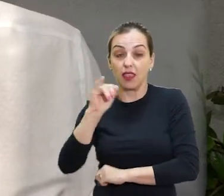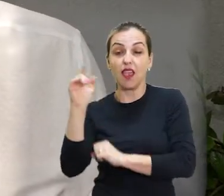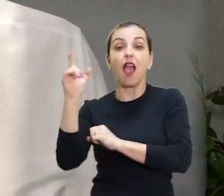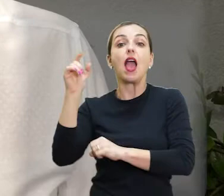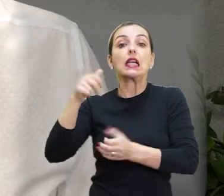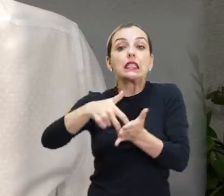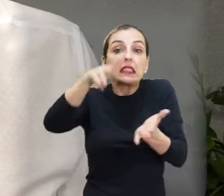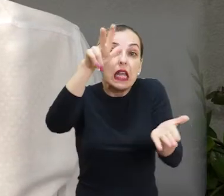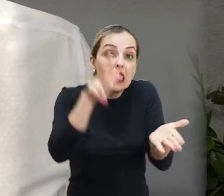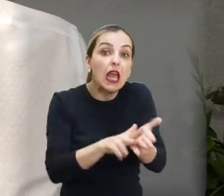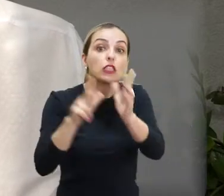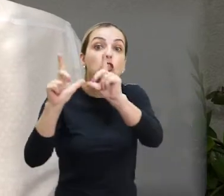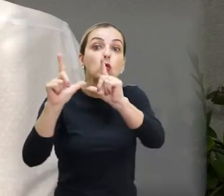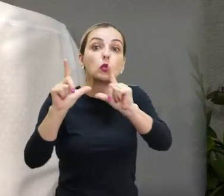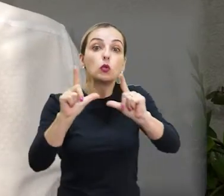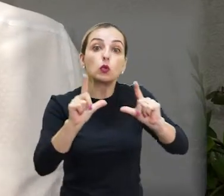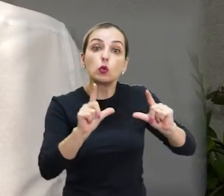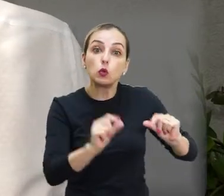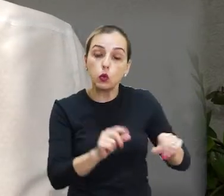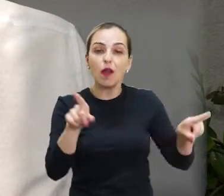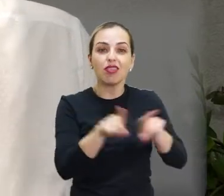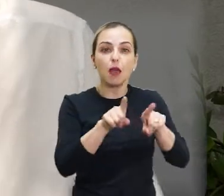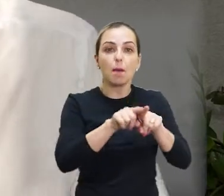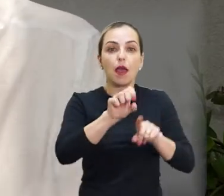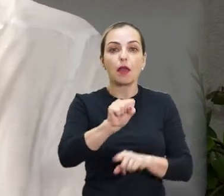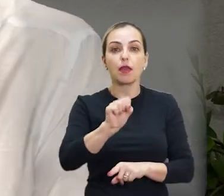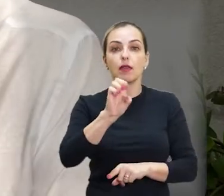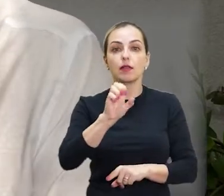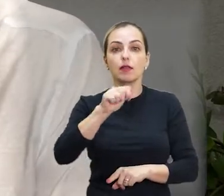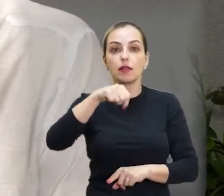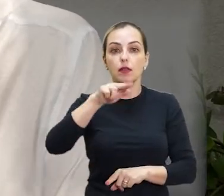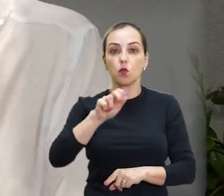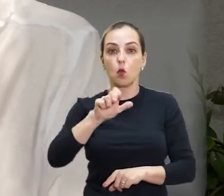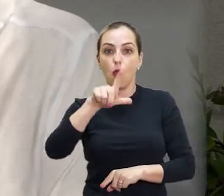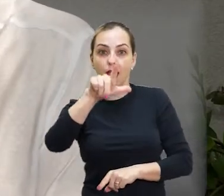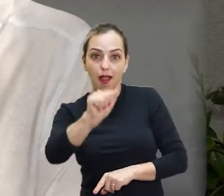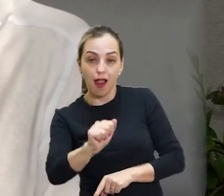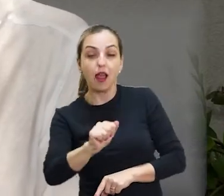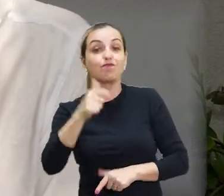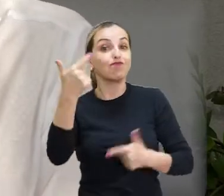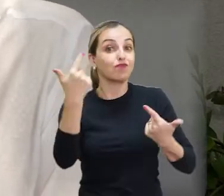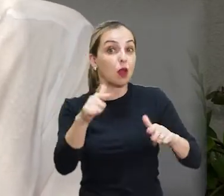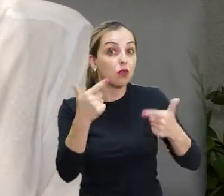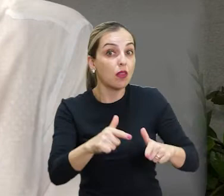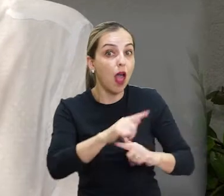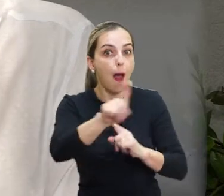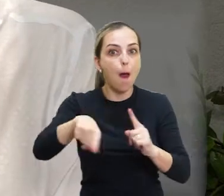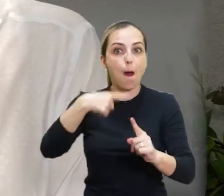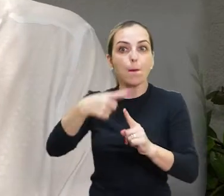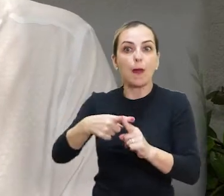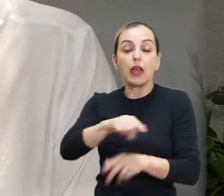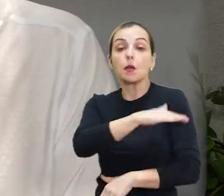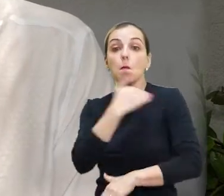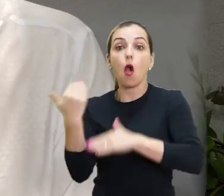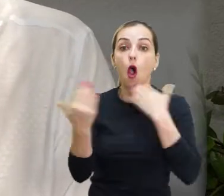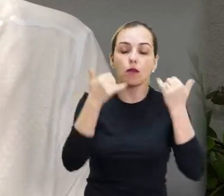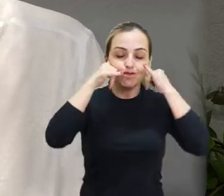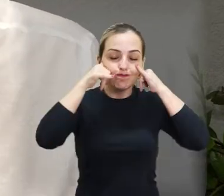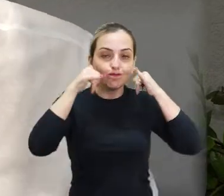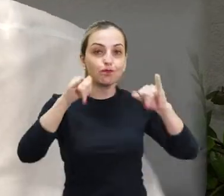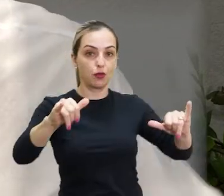reduzida também a necessidade de internação, de pacientes em UTI, de pessoas sem as sequelas da